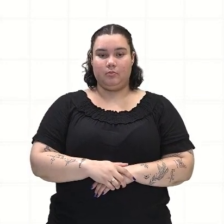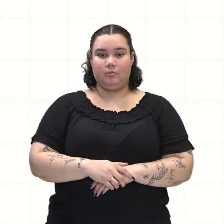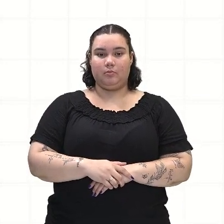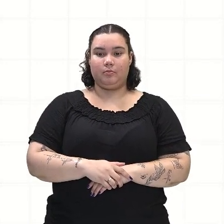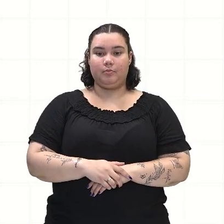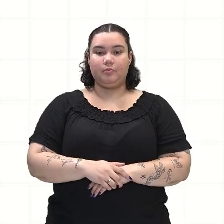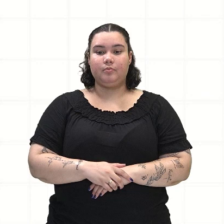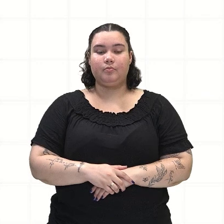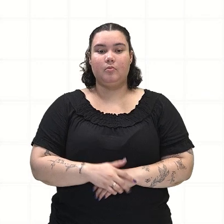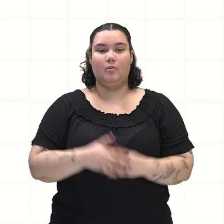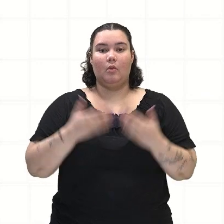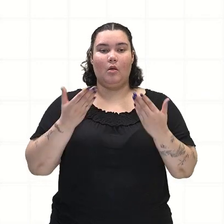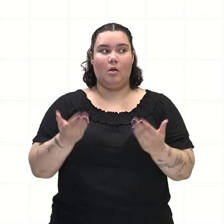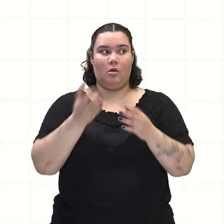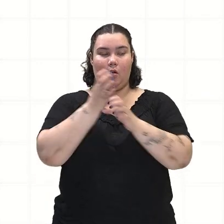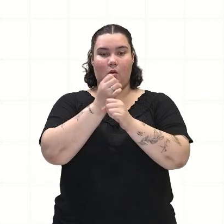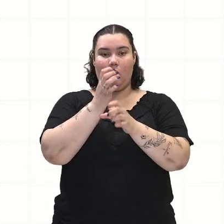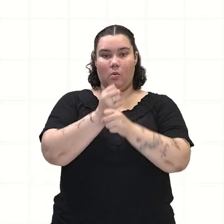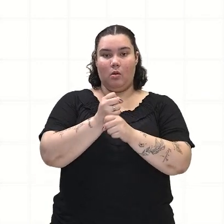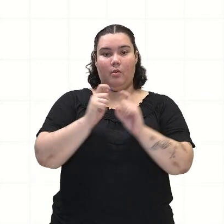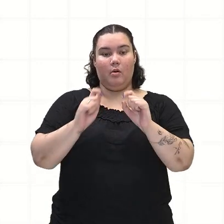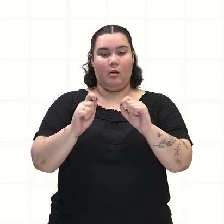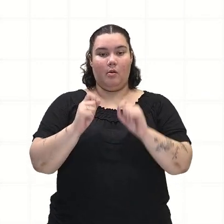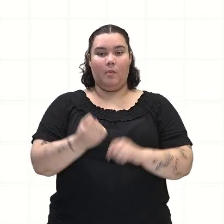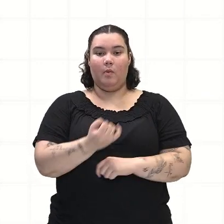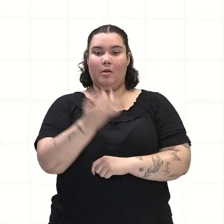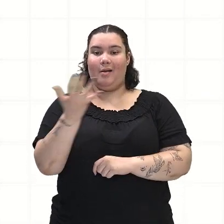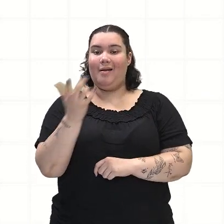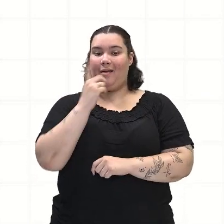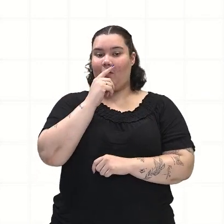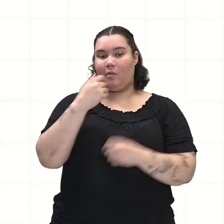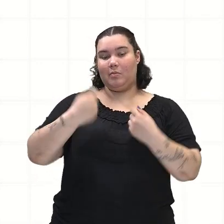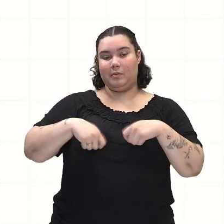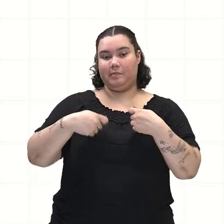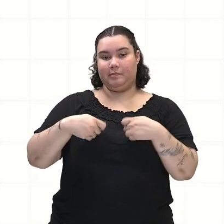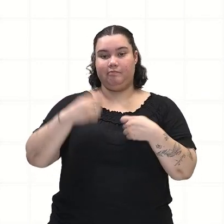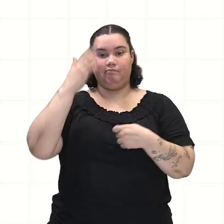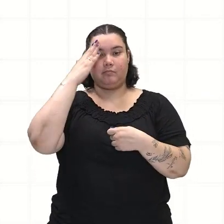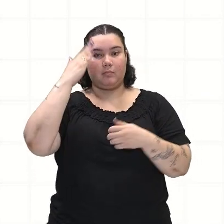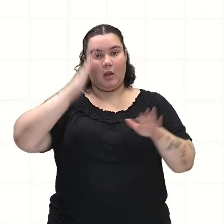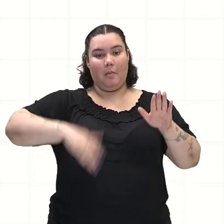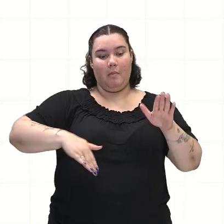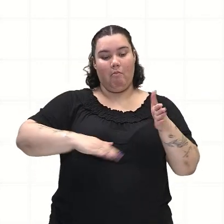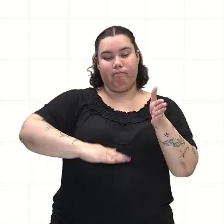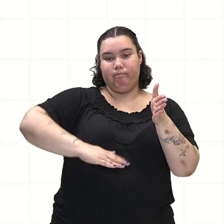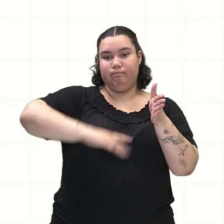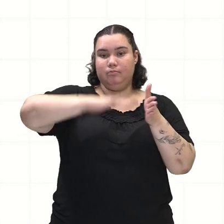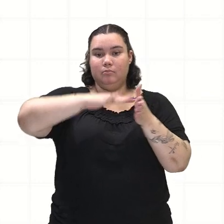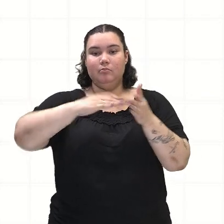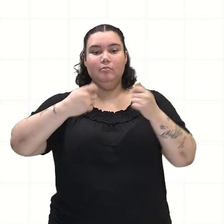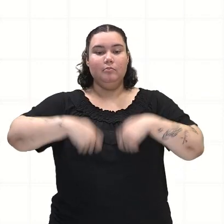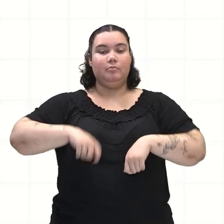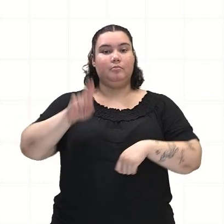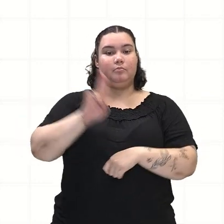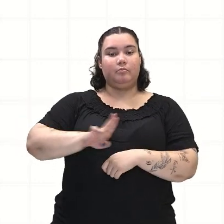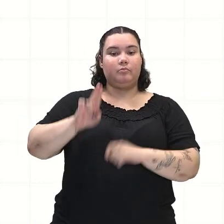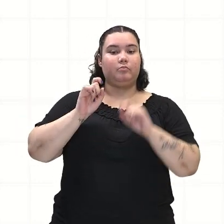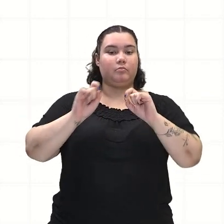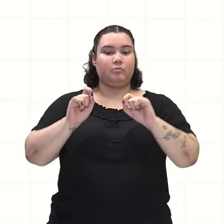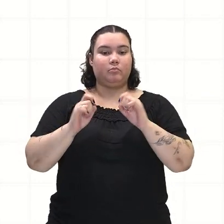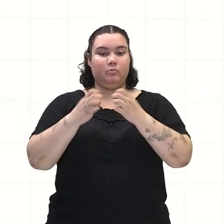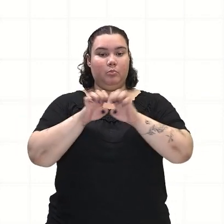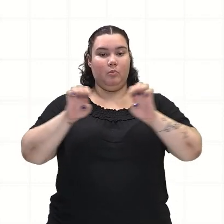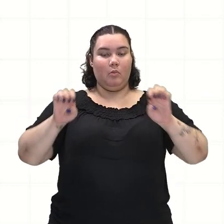Então, para calcular a quantidade de água necessária para encher completamente a piscina, podemos usar o